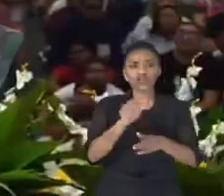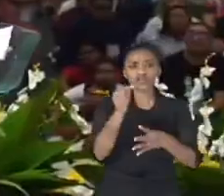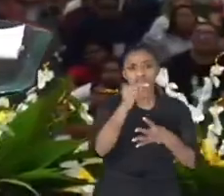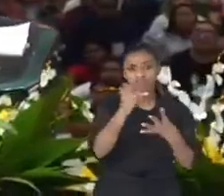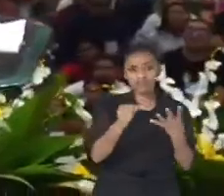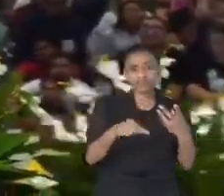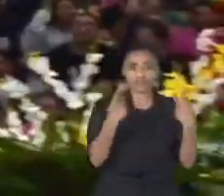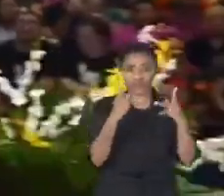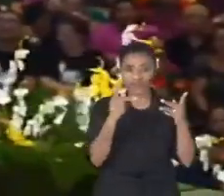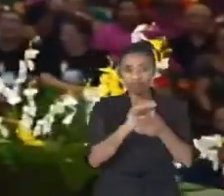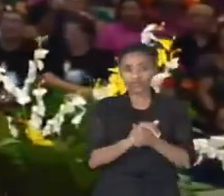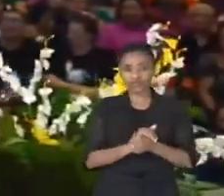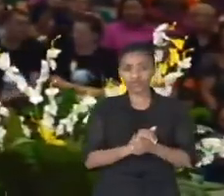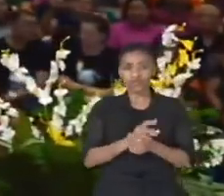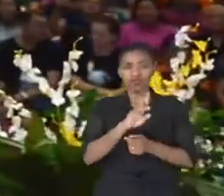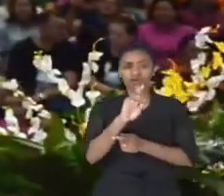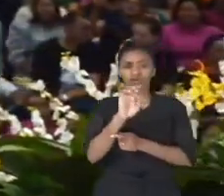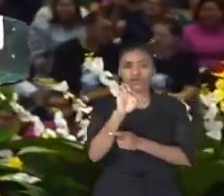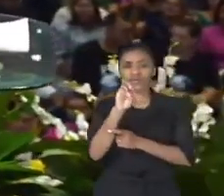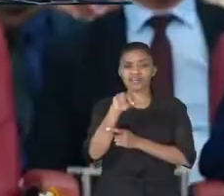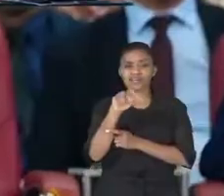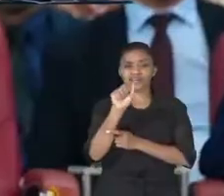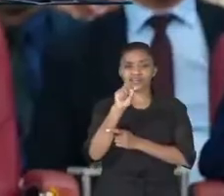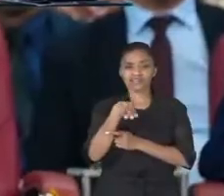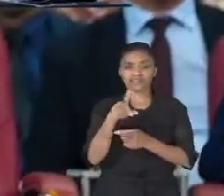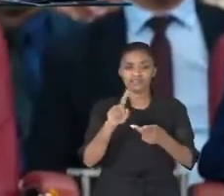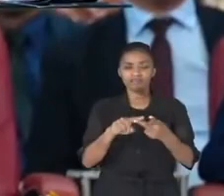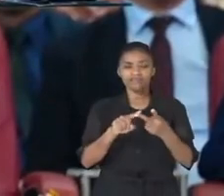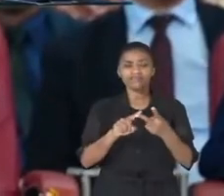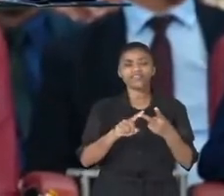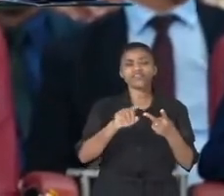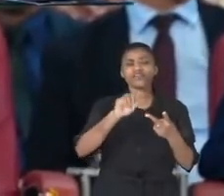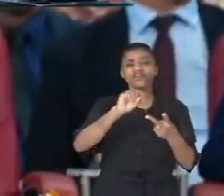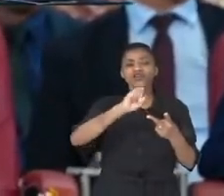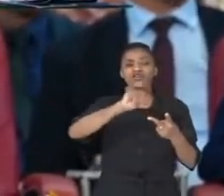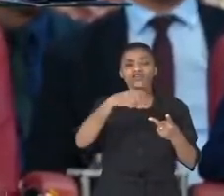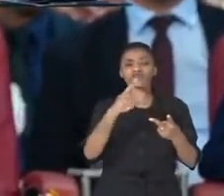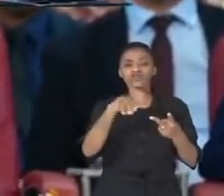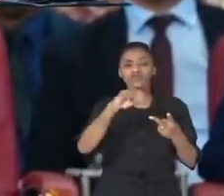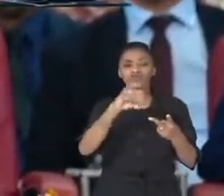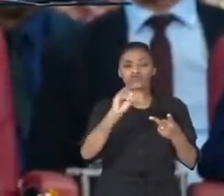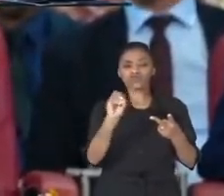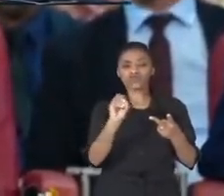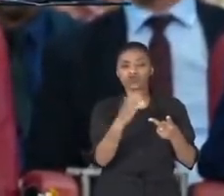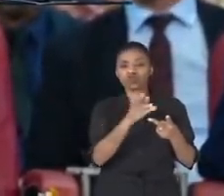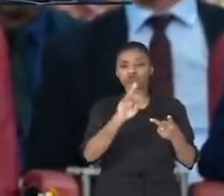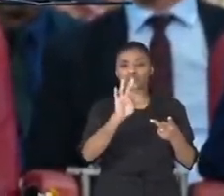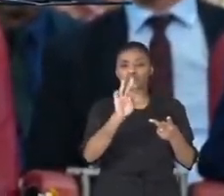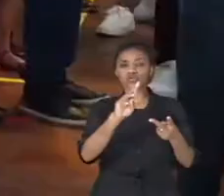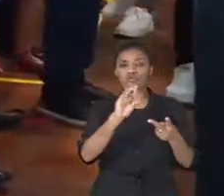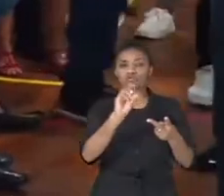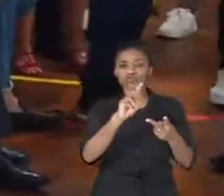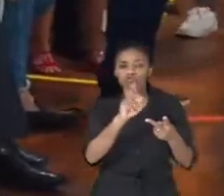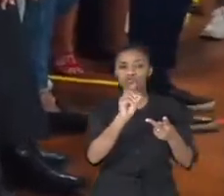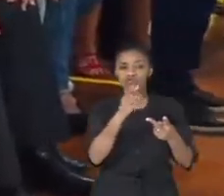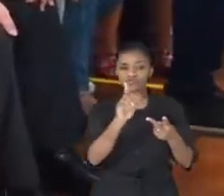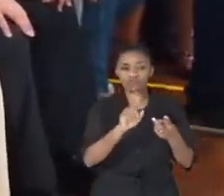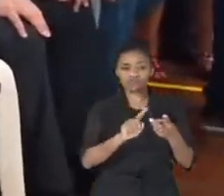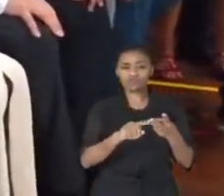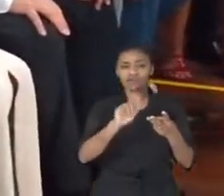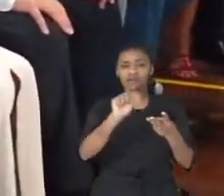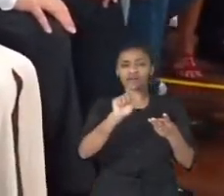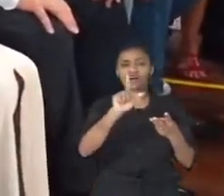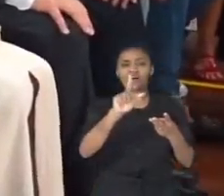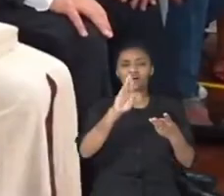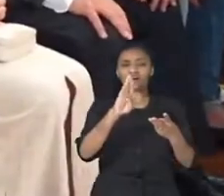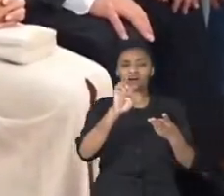filhão. Pastor Júnior Trovão está aqui. Eu sou o Marco Relâmpago, né? Daniel Candeias, Rio de Janeiro, está aqui. Albert Alves, o